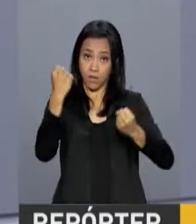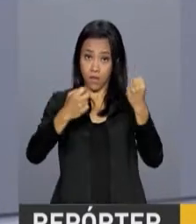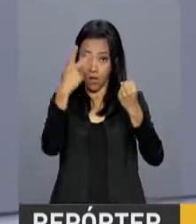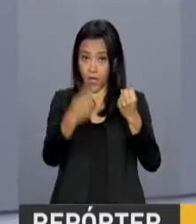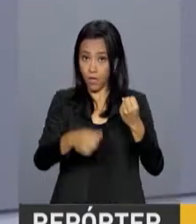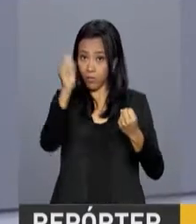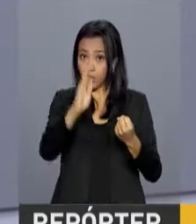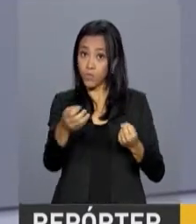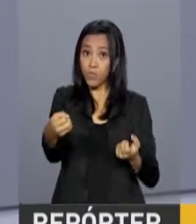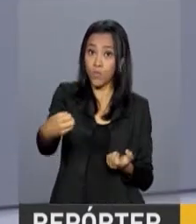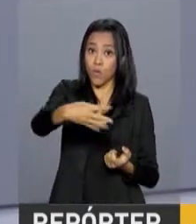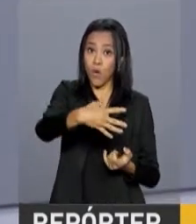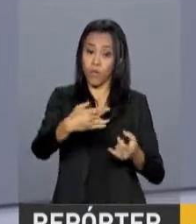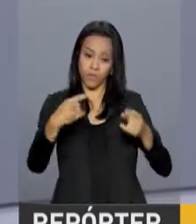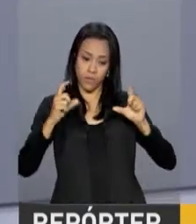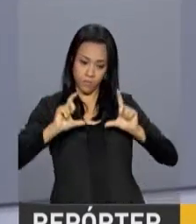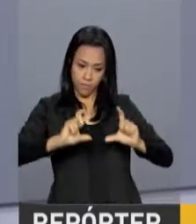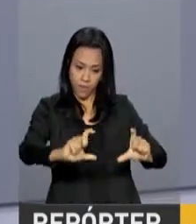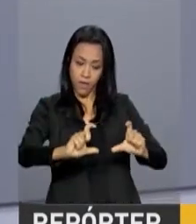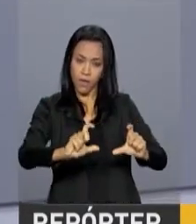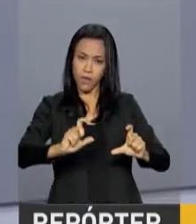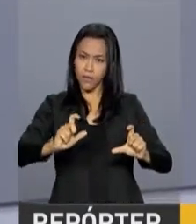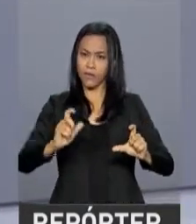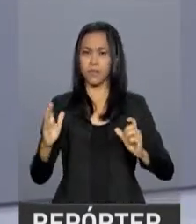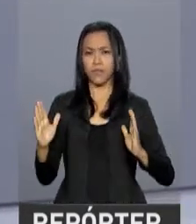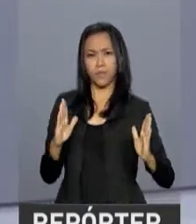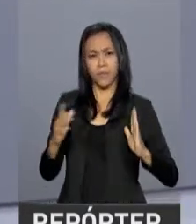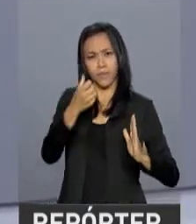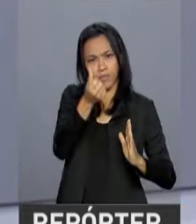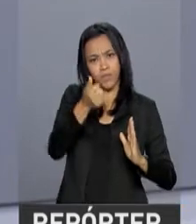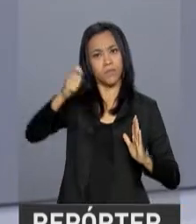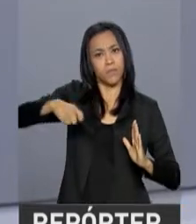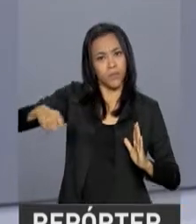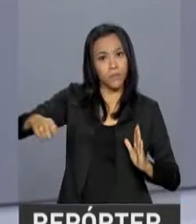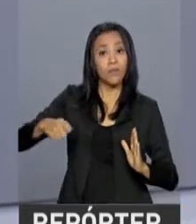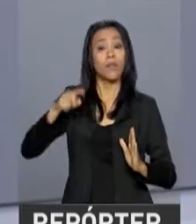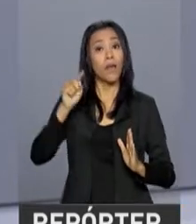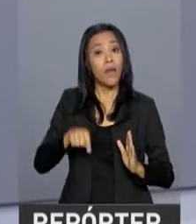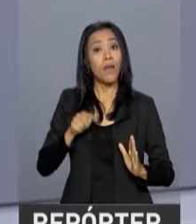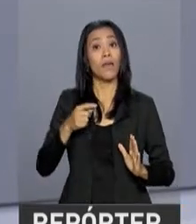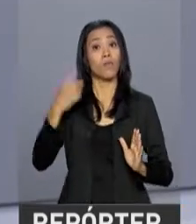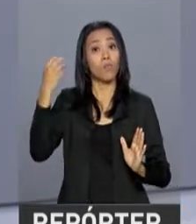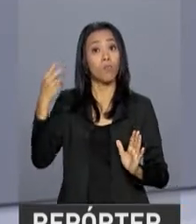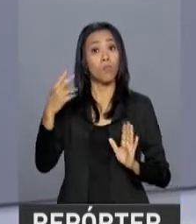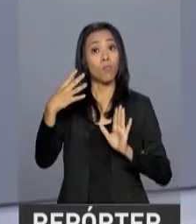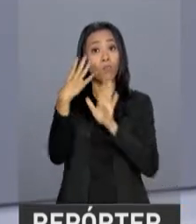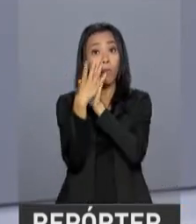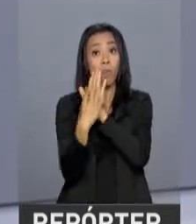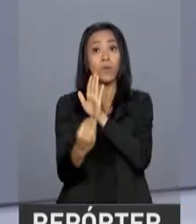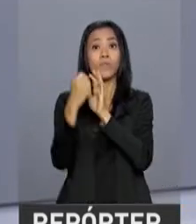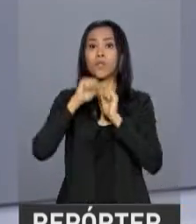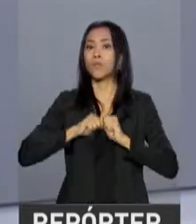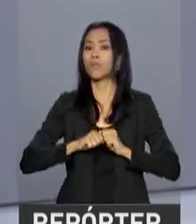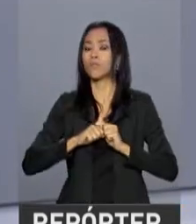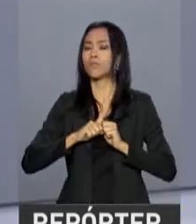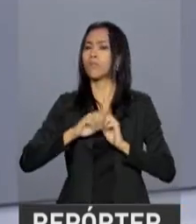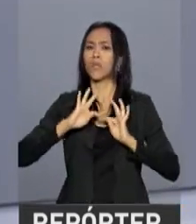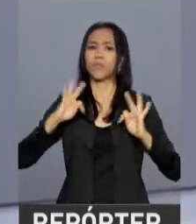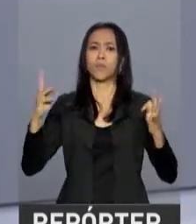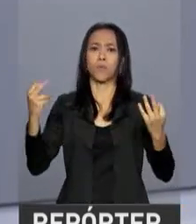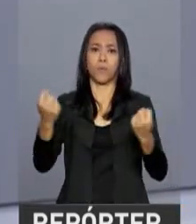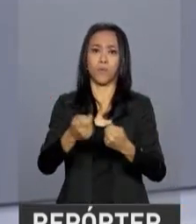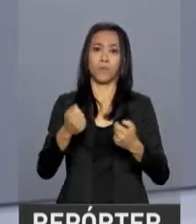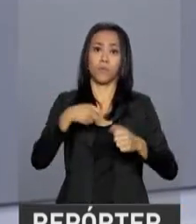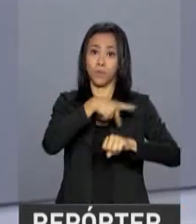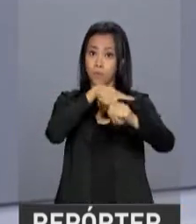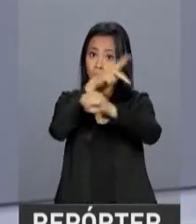vão ganhar novas placas daqui a 6 meses. O modelo que será utilizado é um padrão para todos os países do Mercosul. Entre